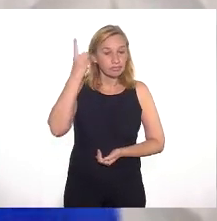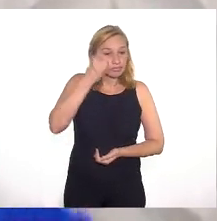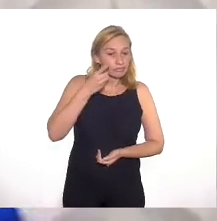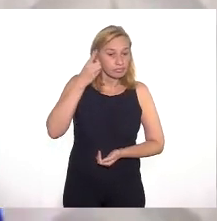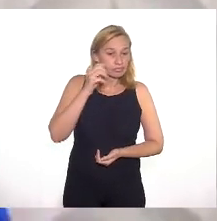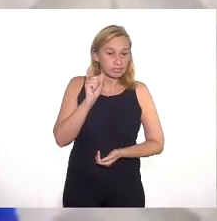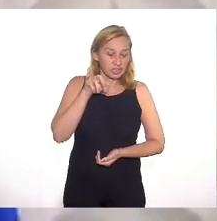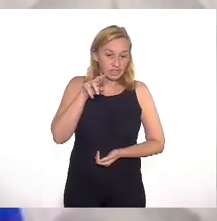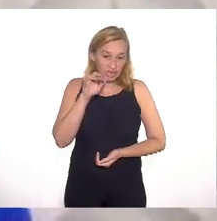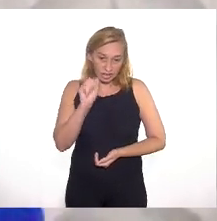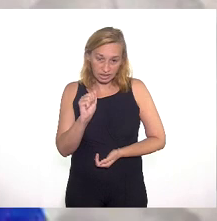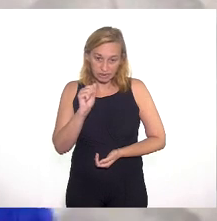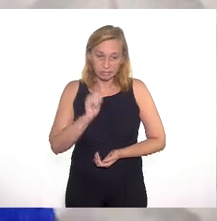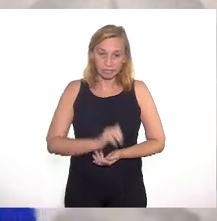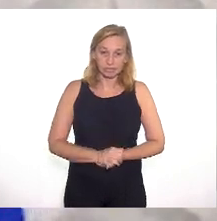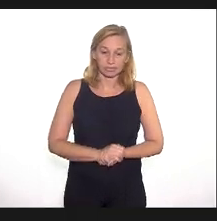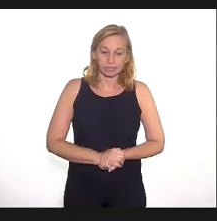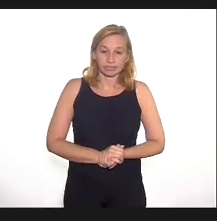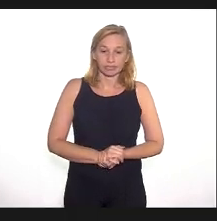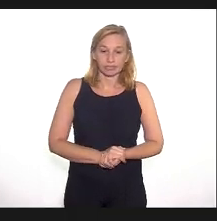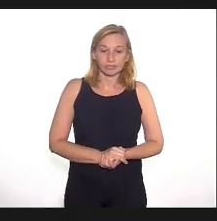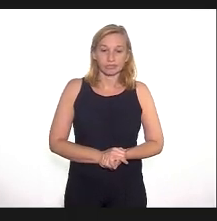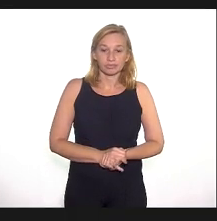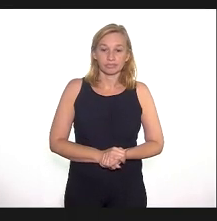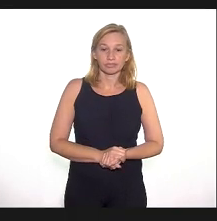Adriana Baltazar.